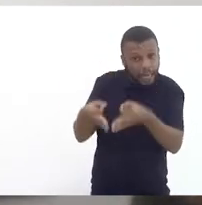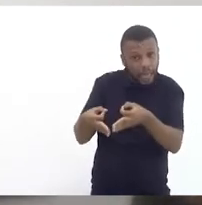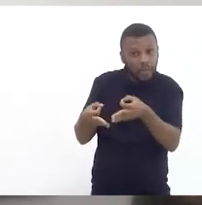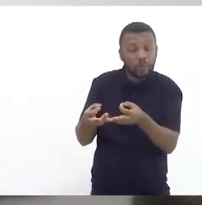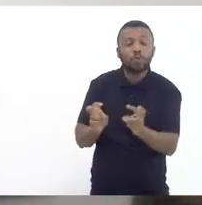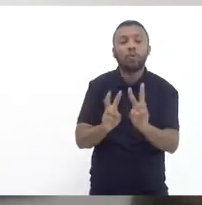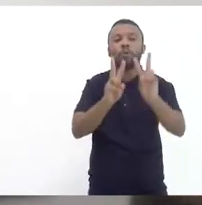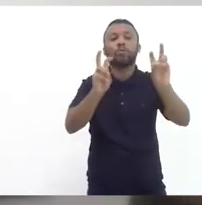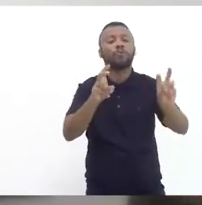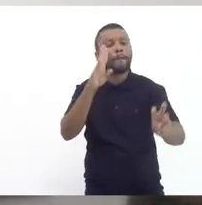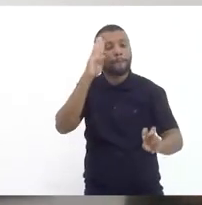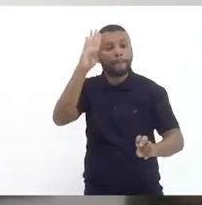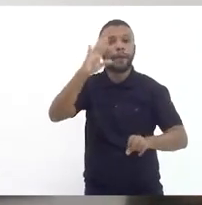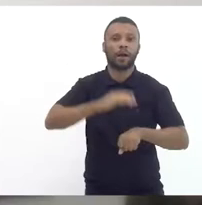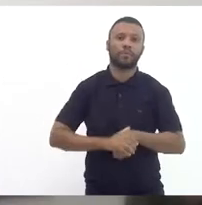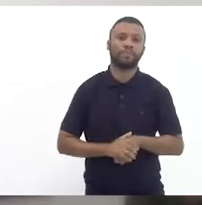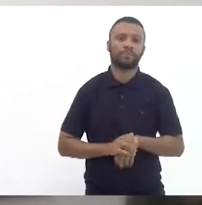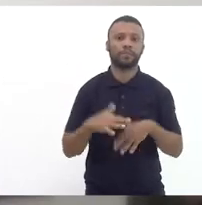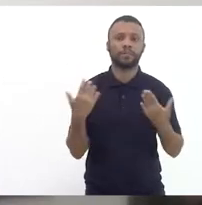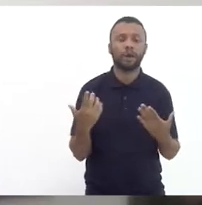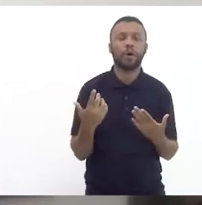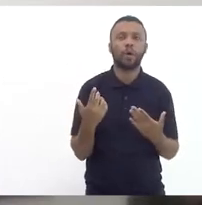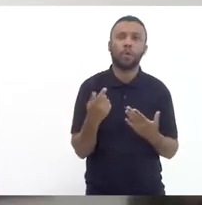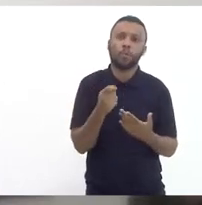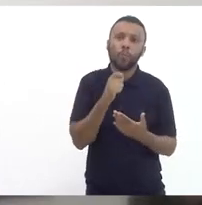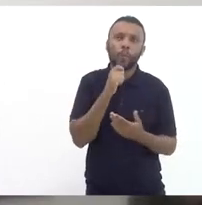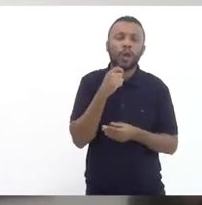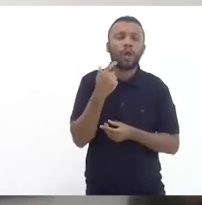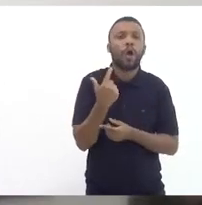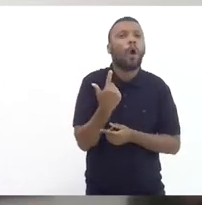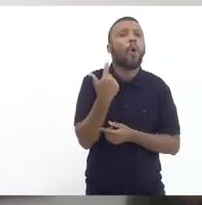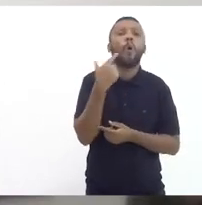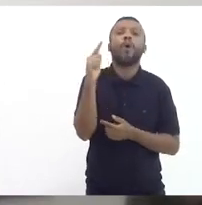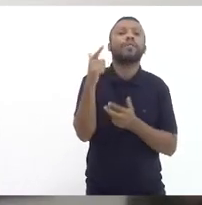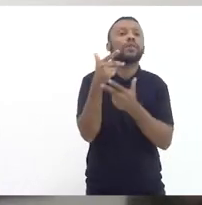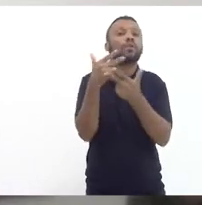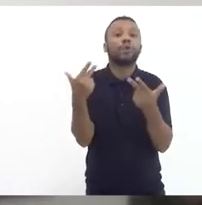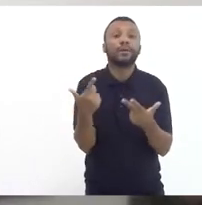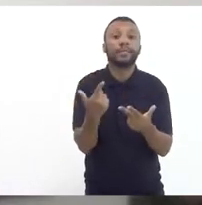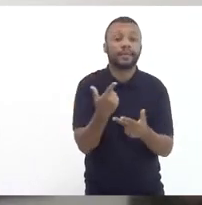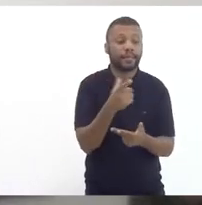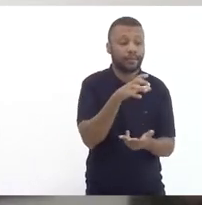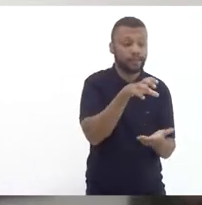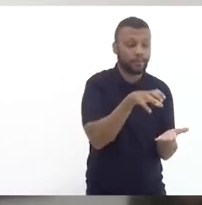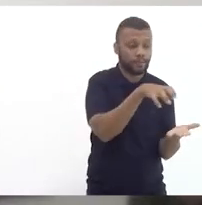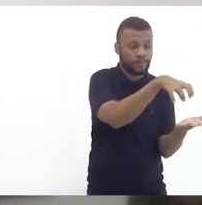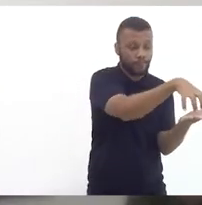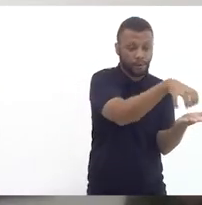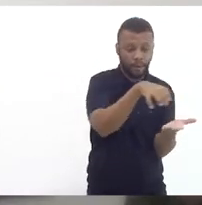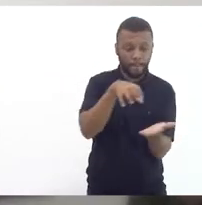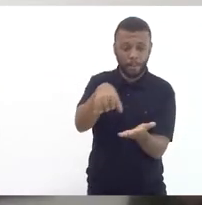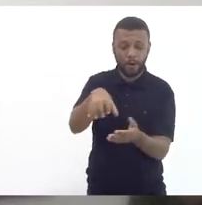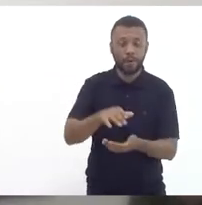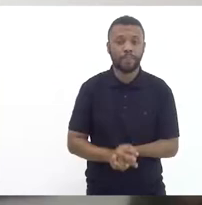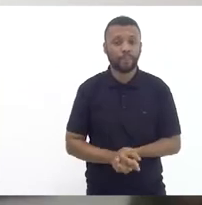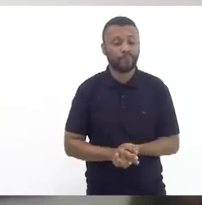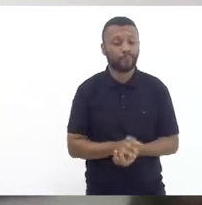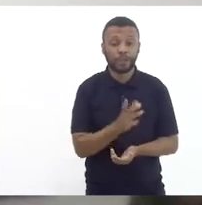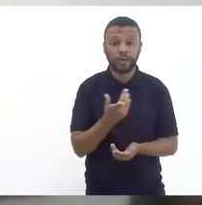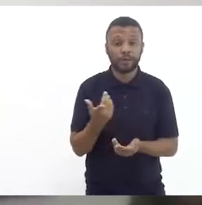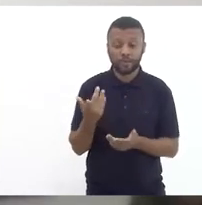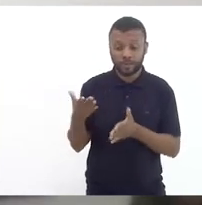não tinha outro comportamento aos dois organismos a não ser o quê? Chegar aqui e apresentar,